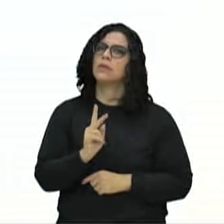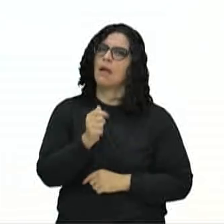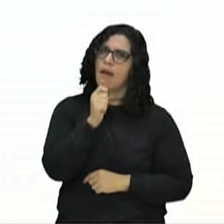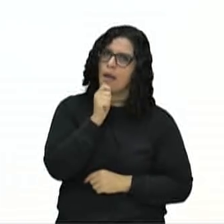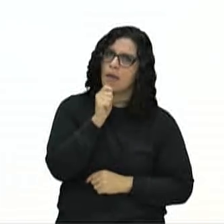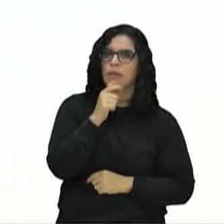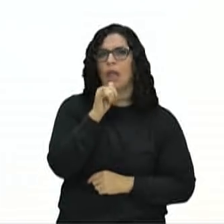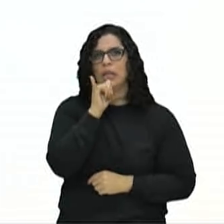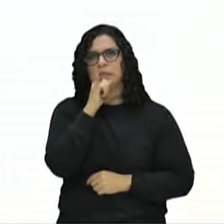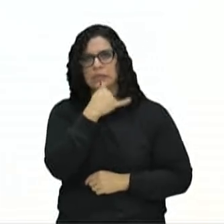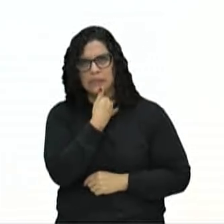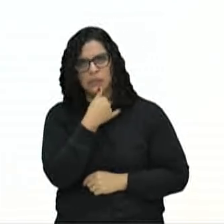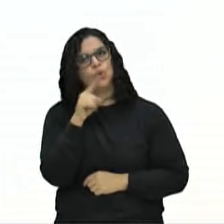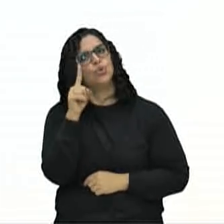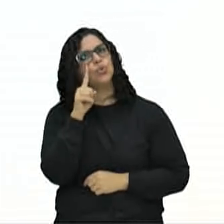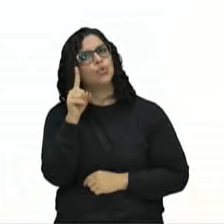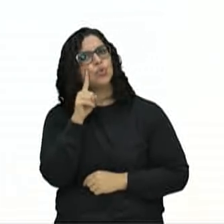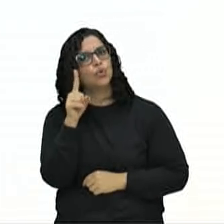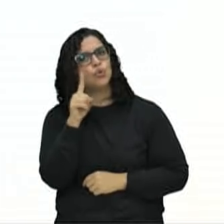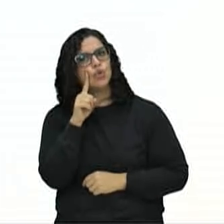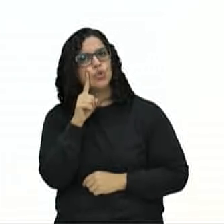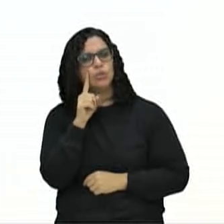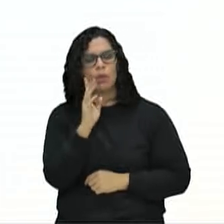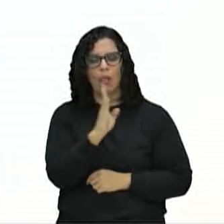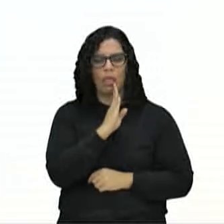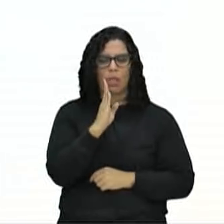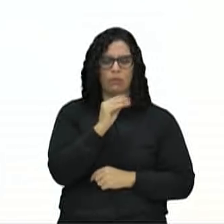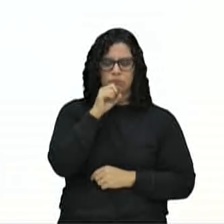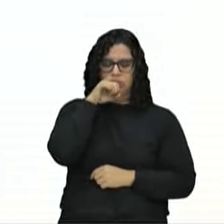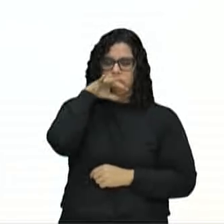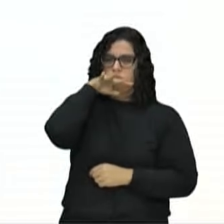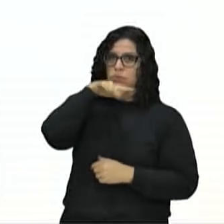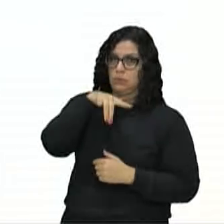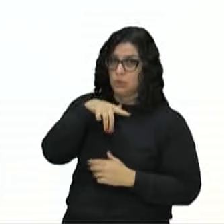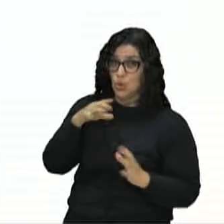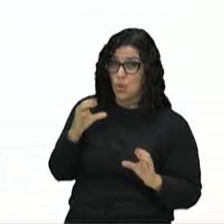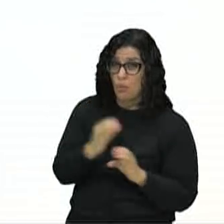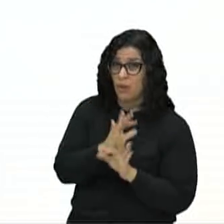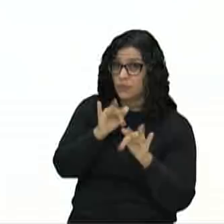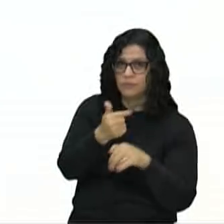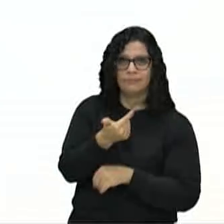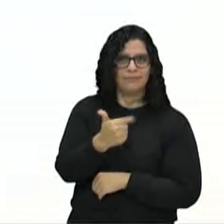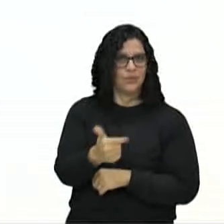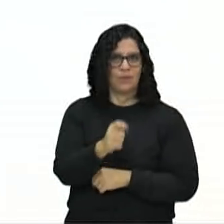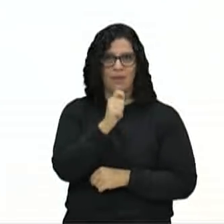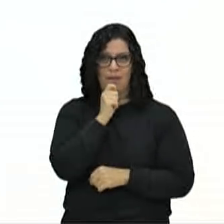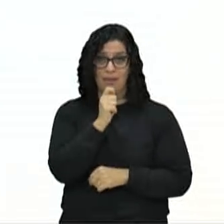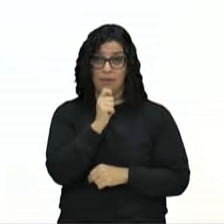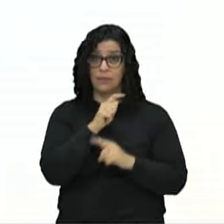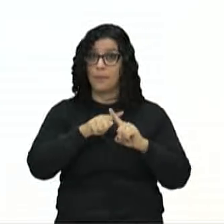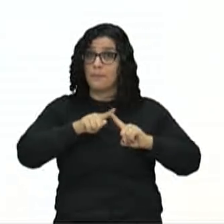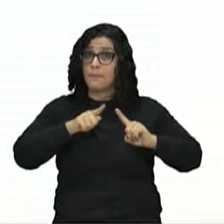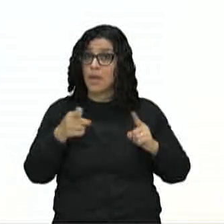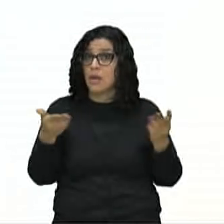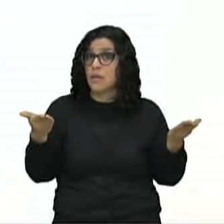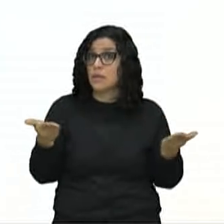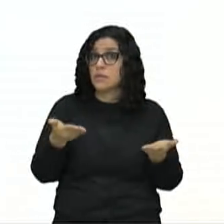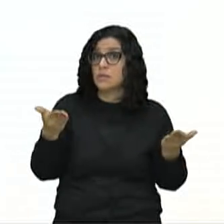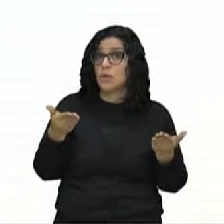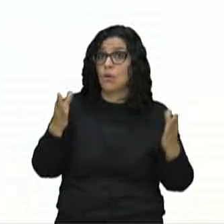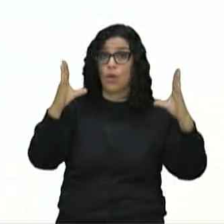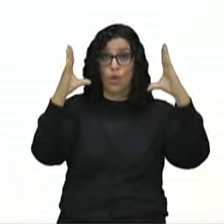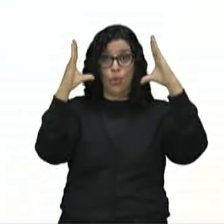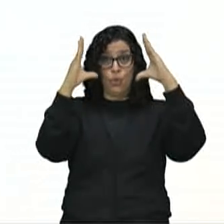triste todo dia, porque o meu enjoo não passara completamente. Mas, ao cerrar